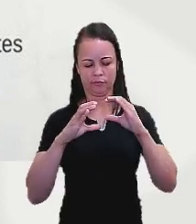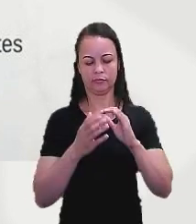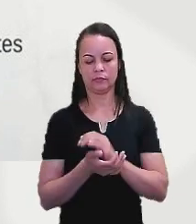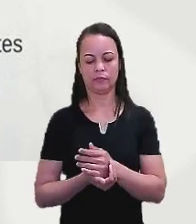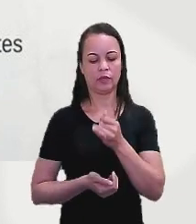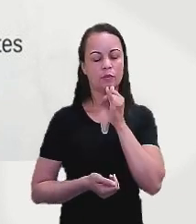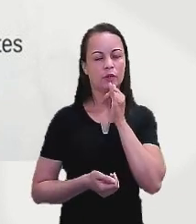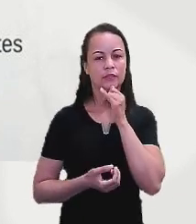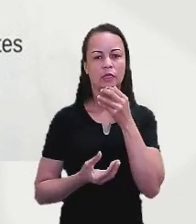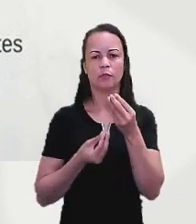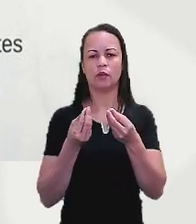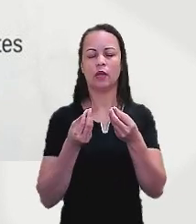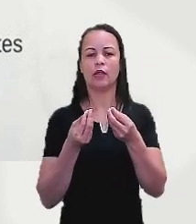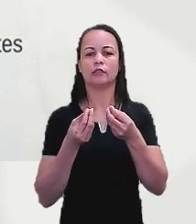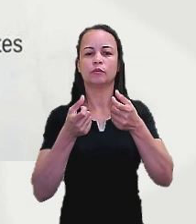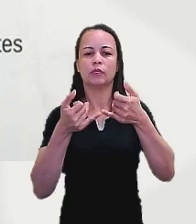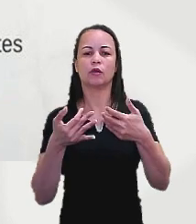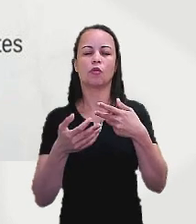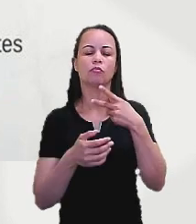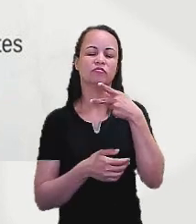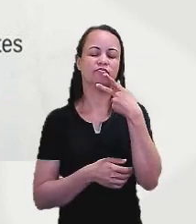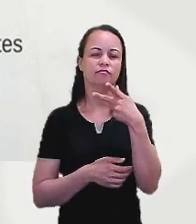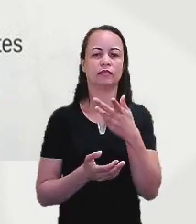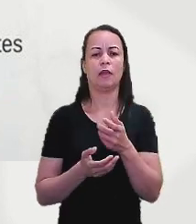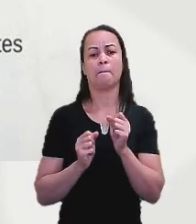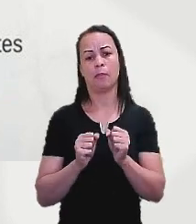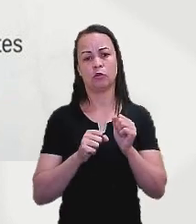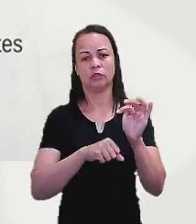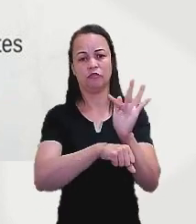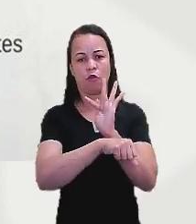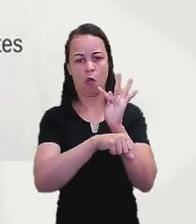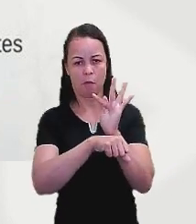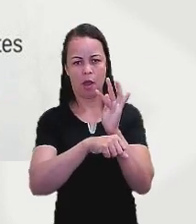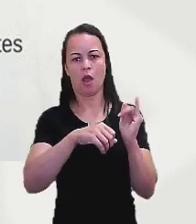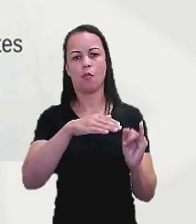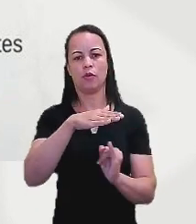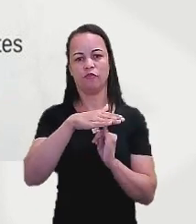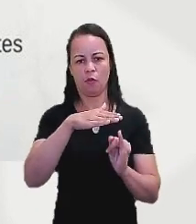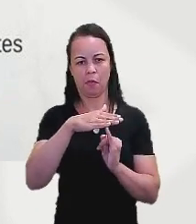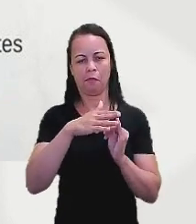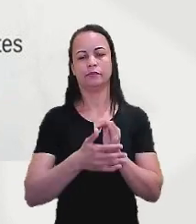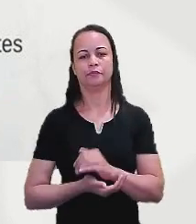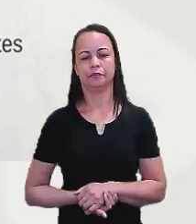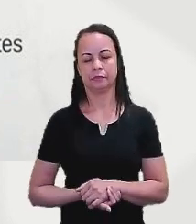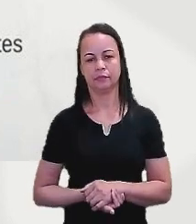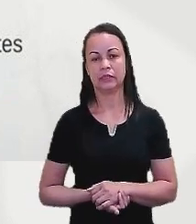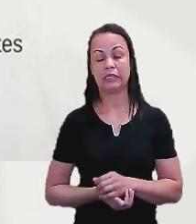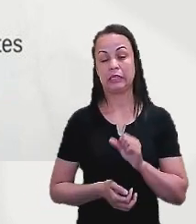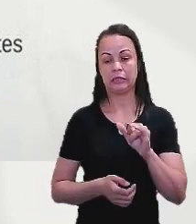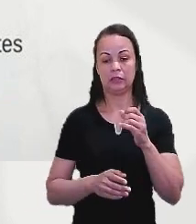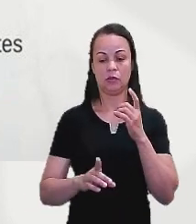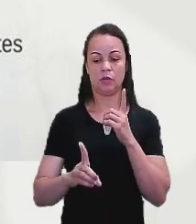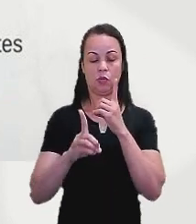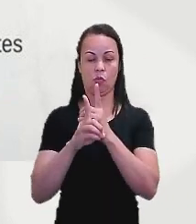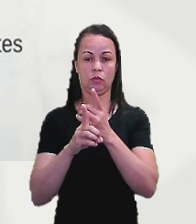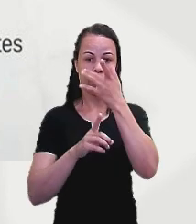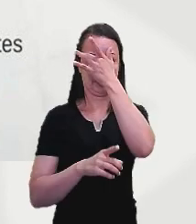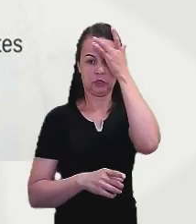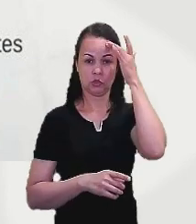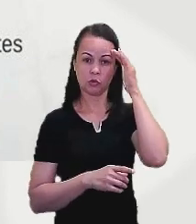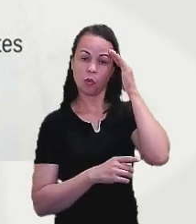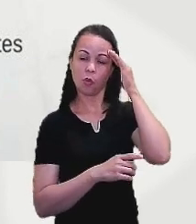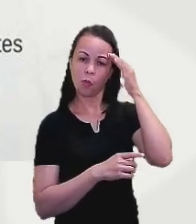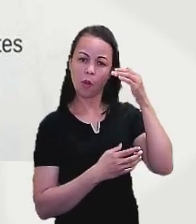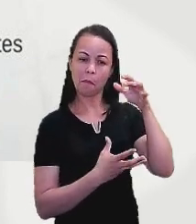gente vai falar, não é isso? Pode ser formal ou informal. Se eu encontro uma pessoa mais velha que eu